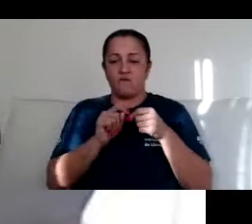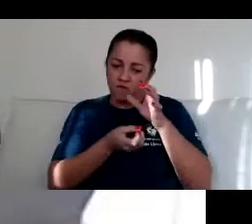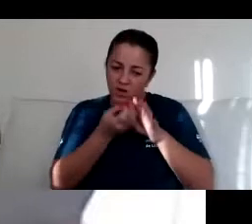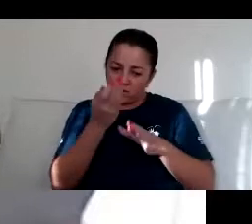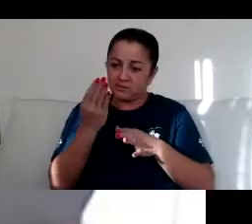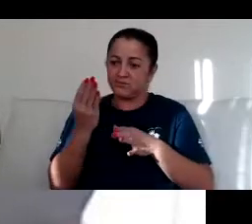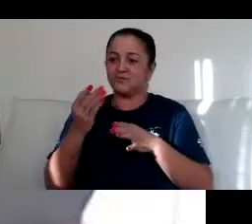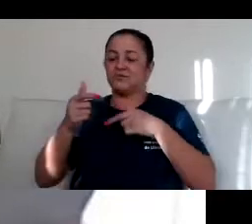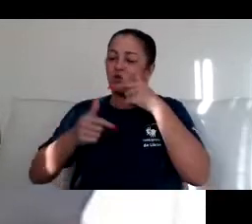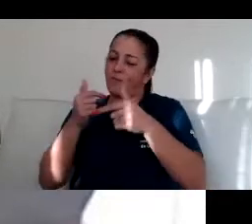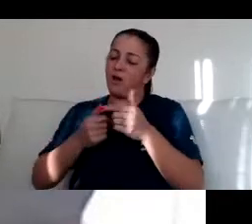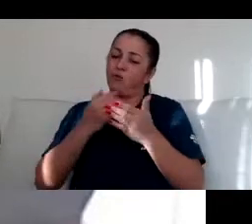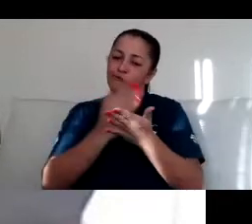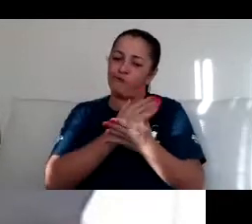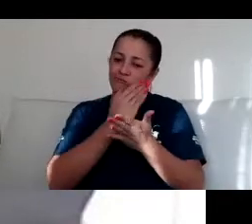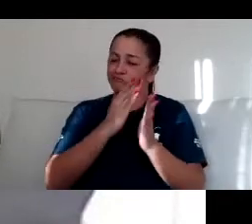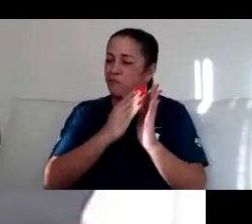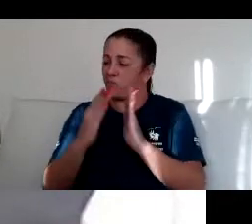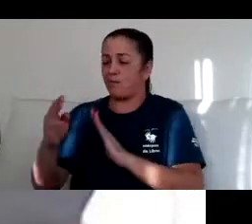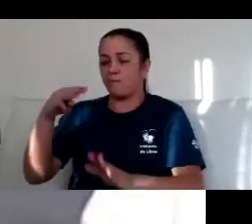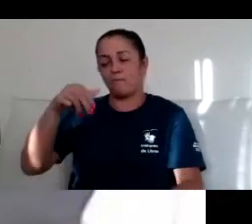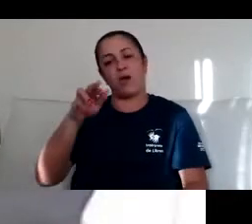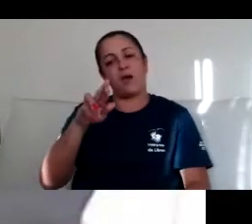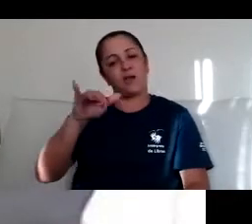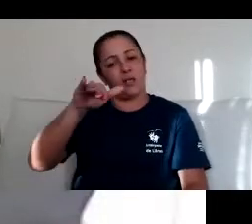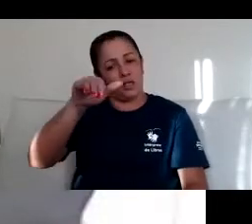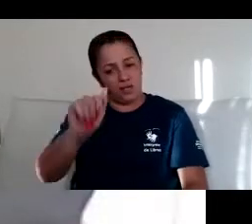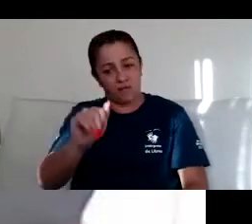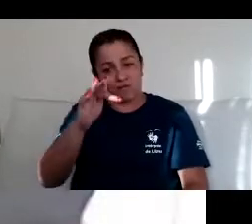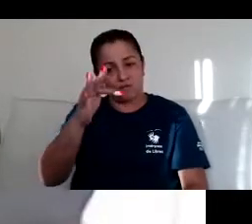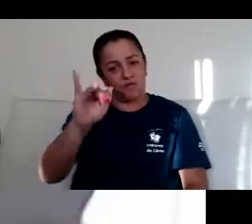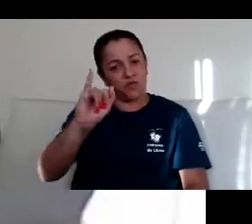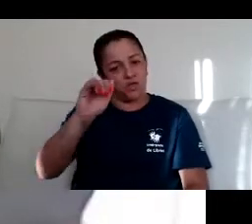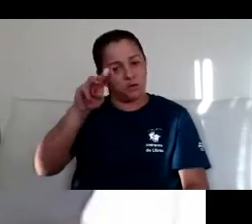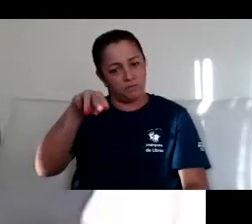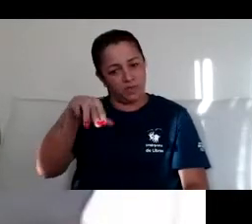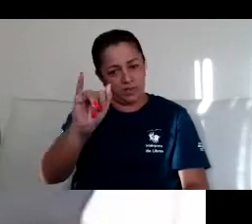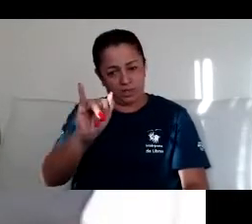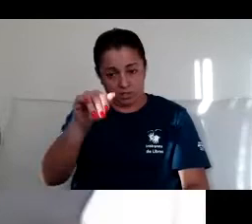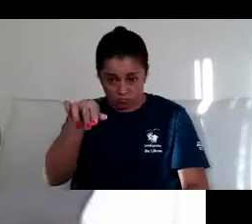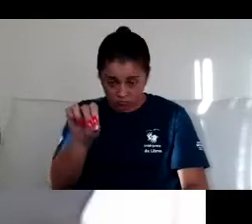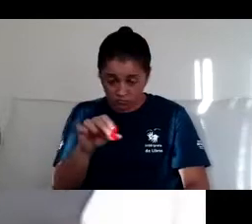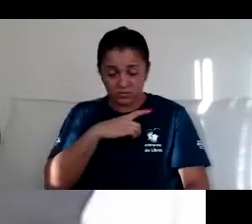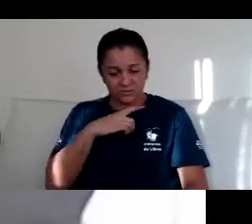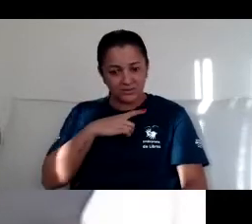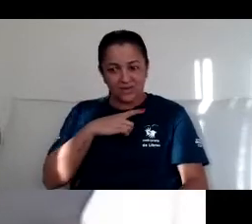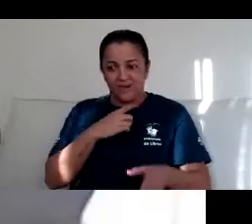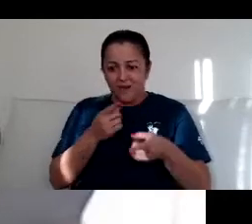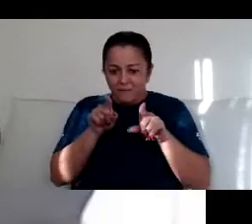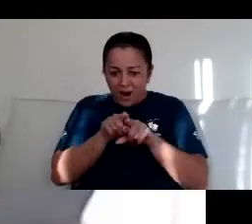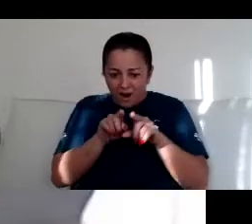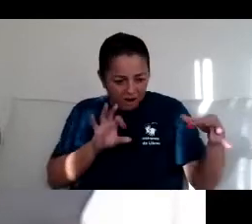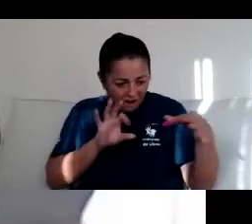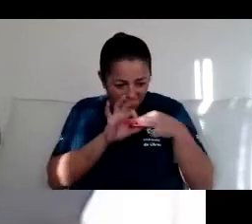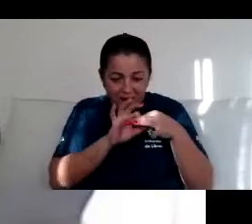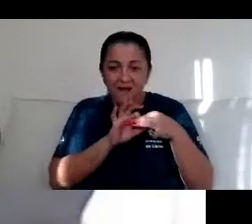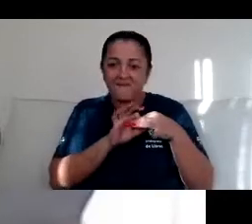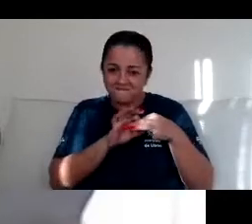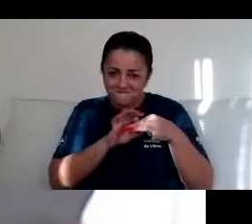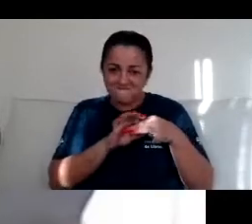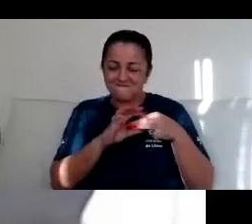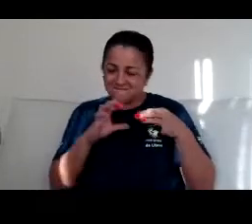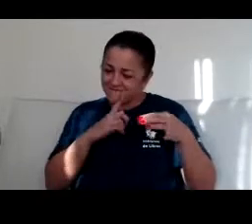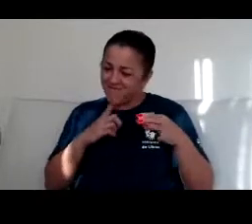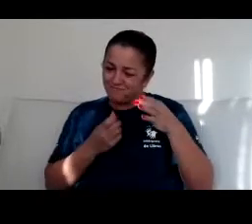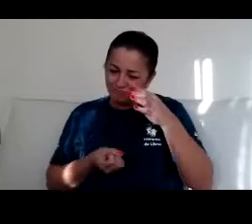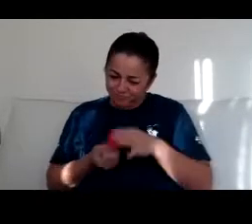Reis. Dessa parceria nasceram encontros históricos para o Centro de Formação e que também marcaram a minha vida